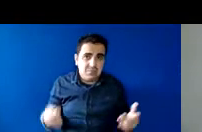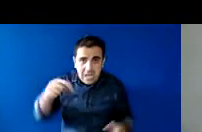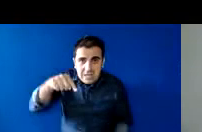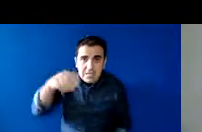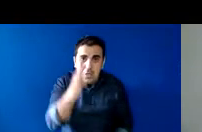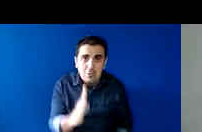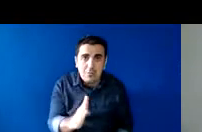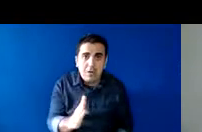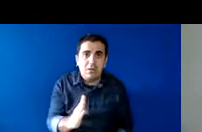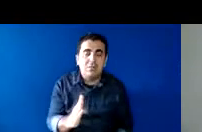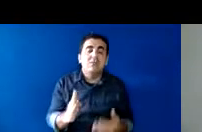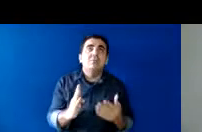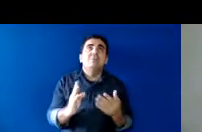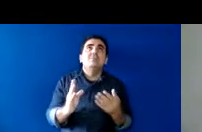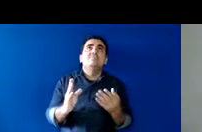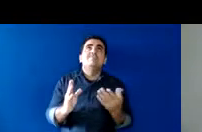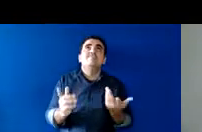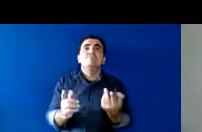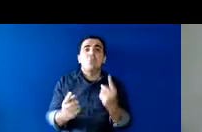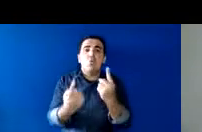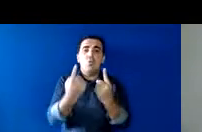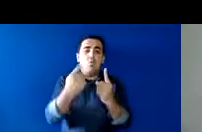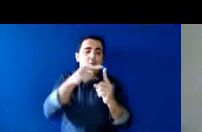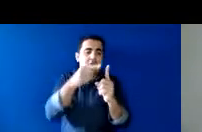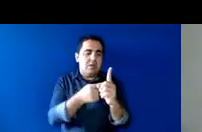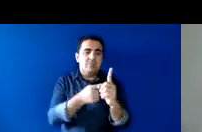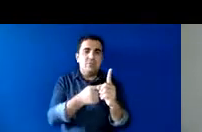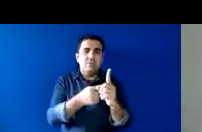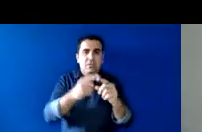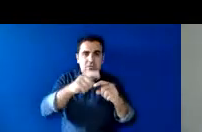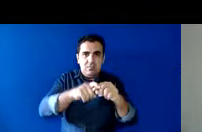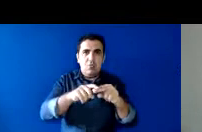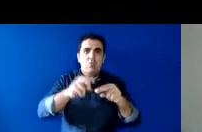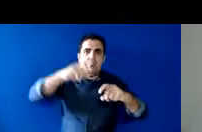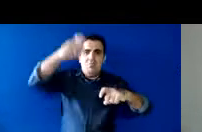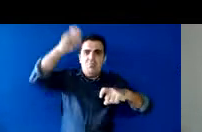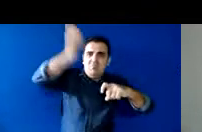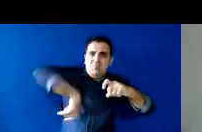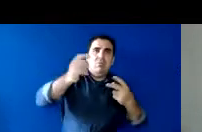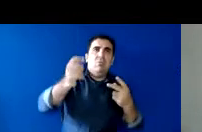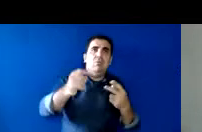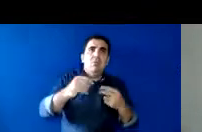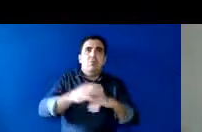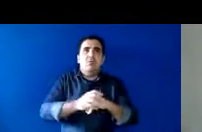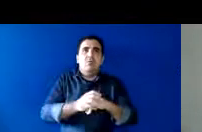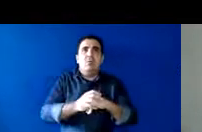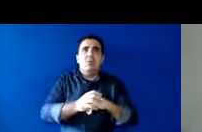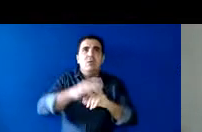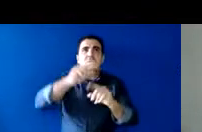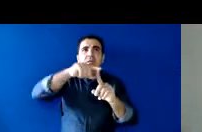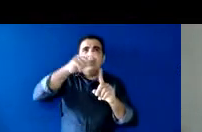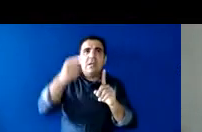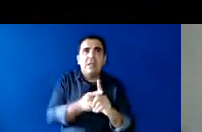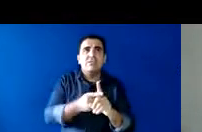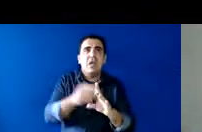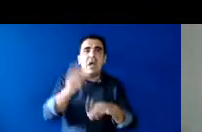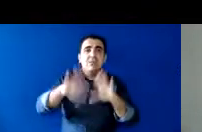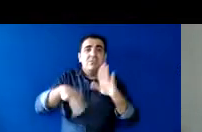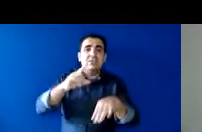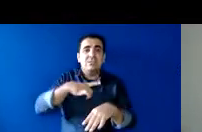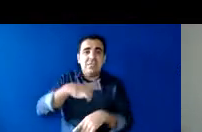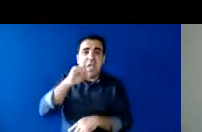são de uma gravidez decorrente de um estupro, de gravidezes onde há risco de